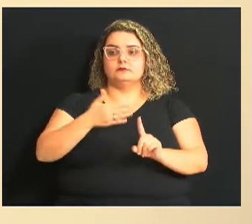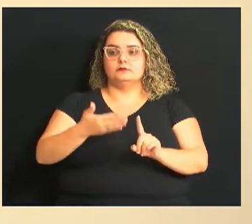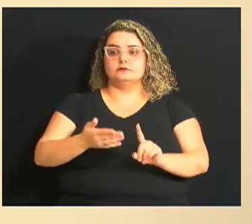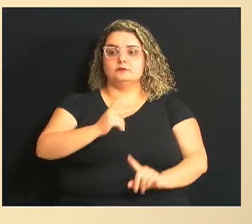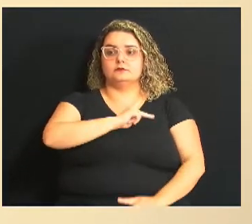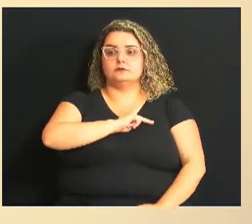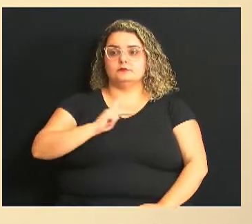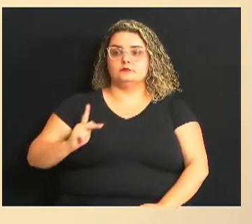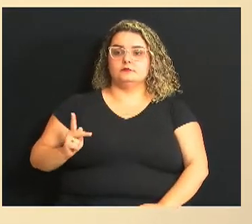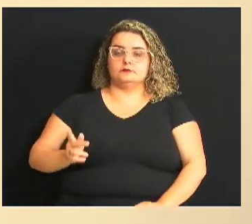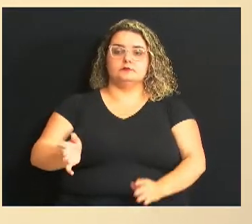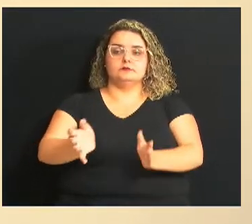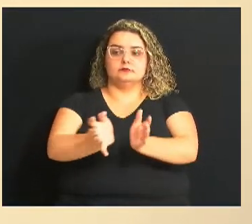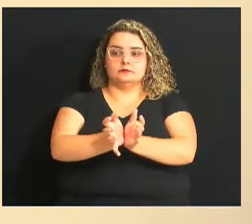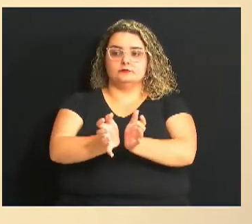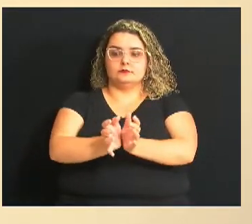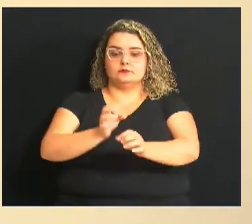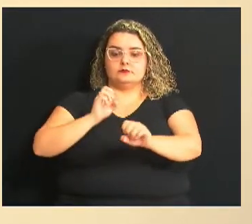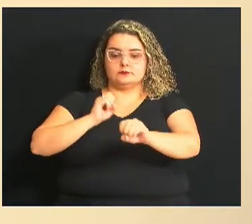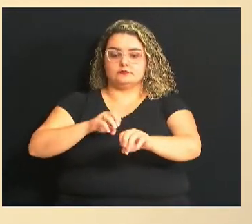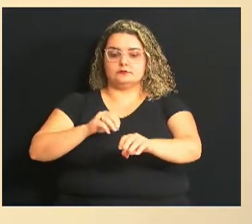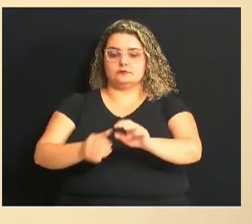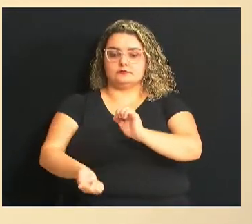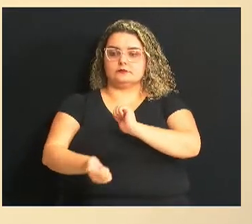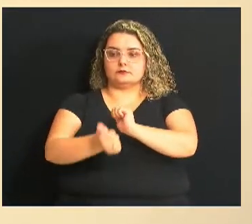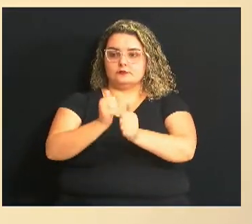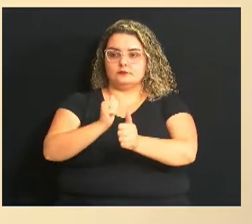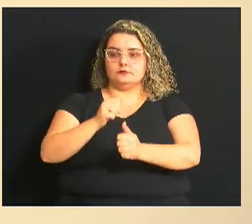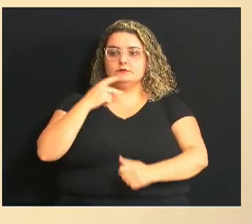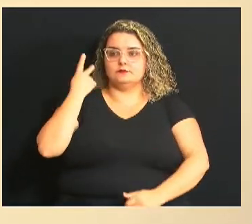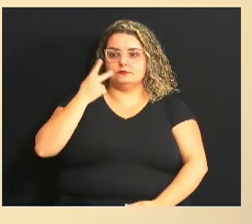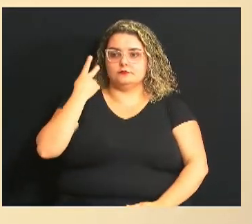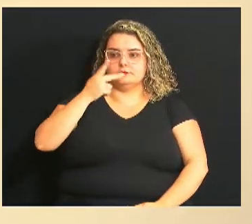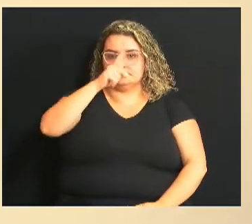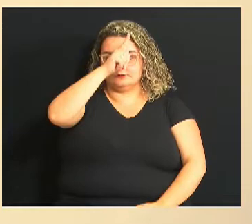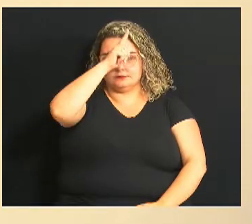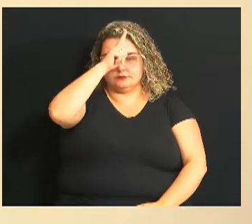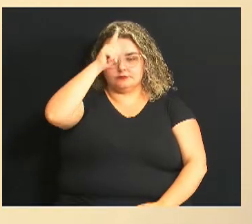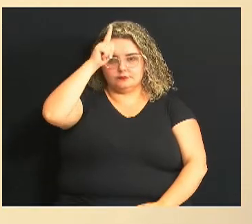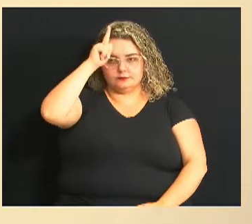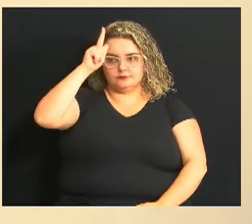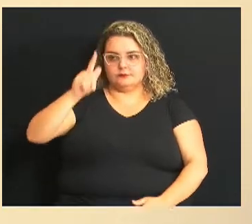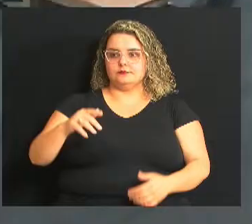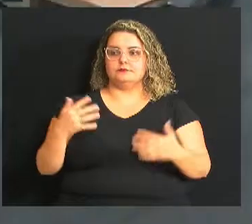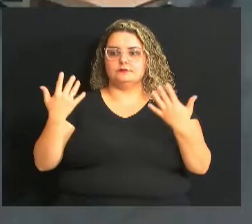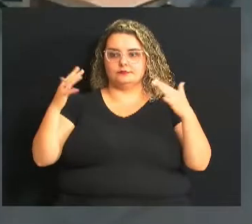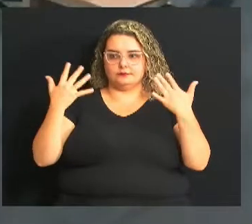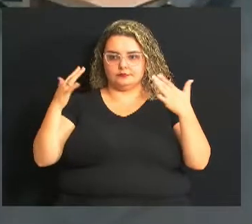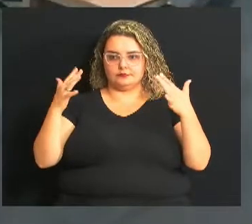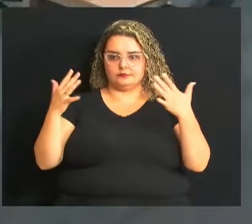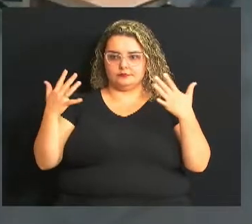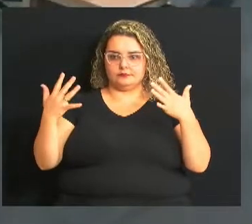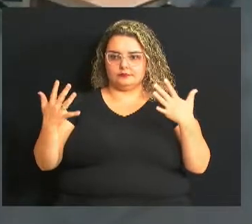da Comissão de Educação e Esportes, vereador Gustavo Peta.